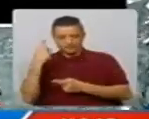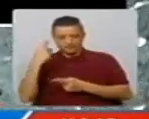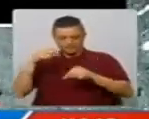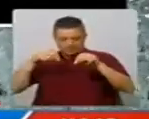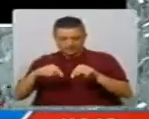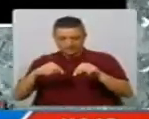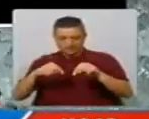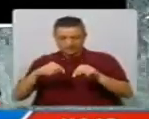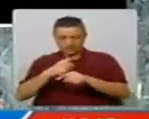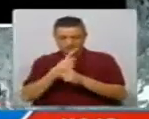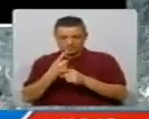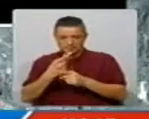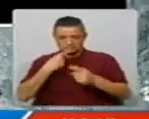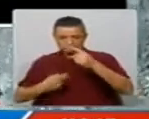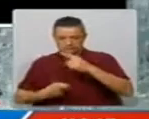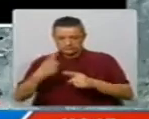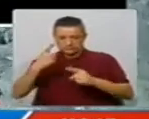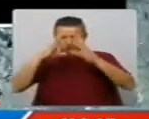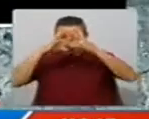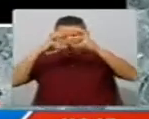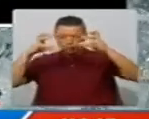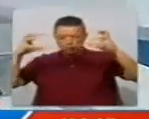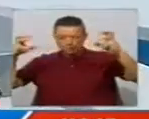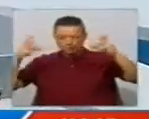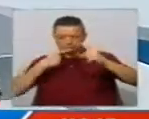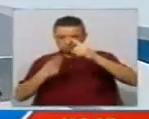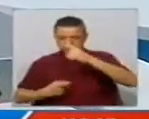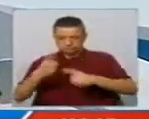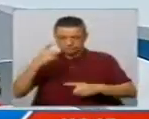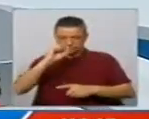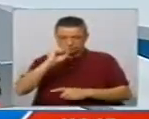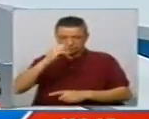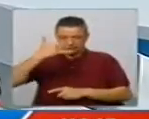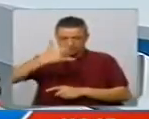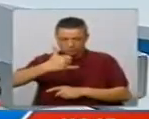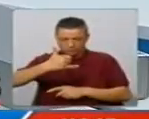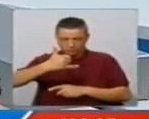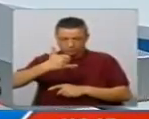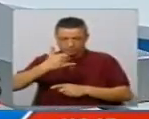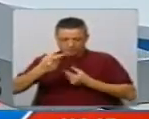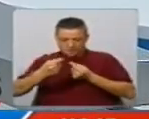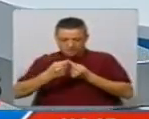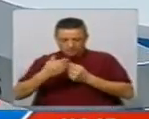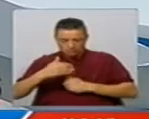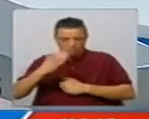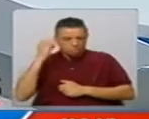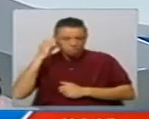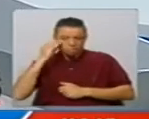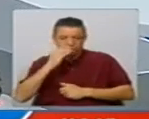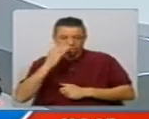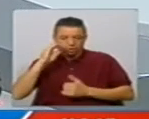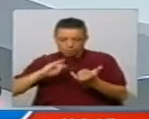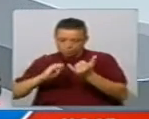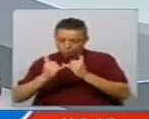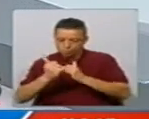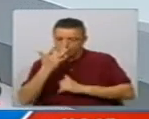estúdio sobre uma estranha nuvem, que até teve o nome de G2, que se estava a aproximar lentamente do grande buraco negro